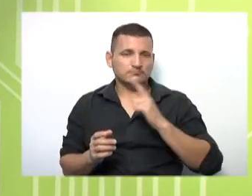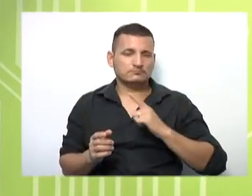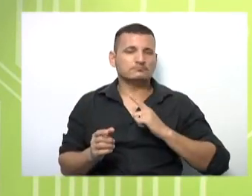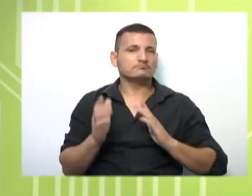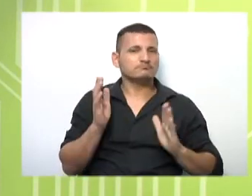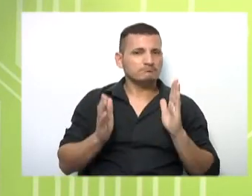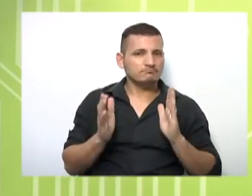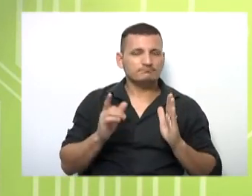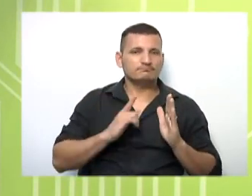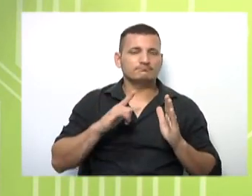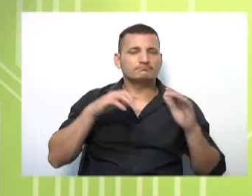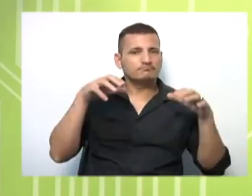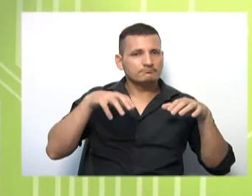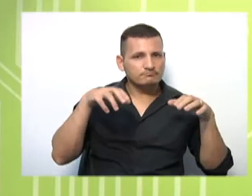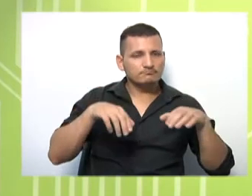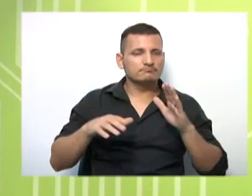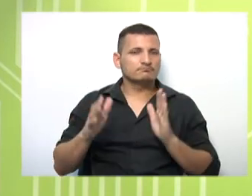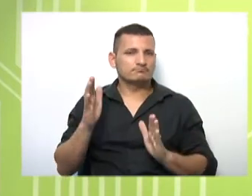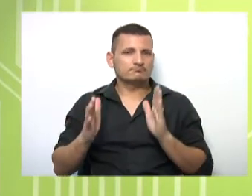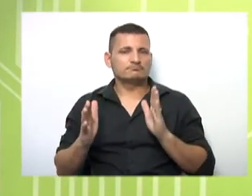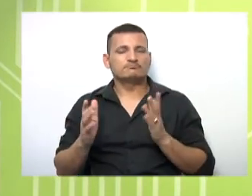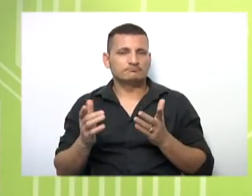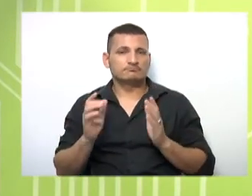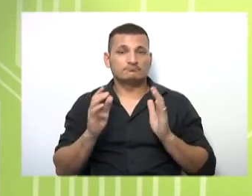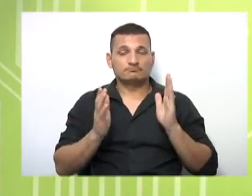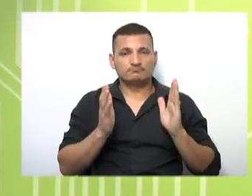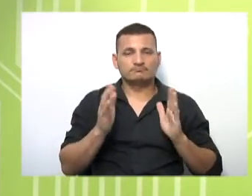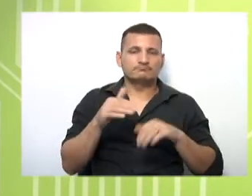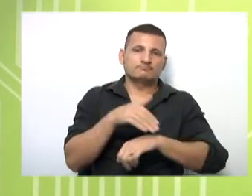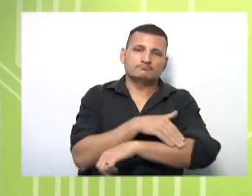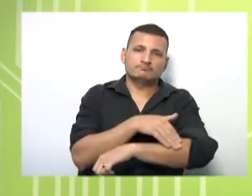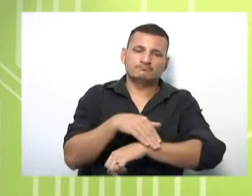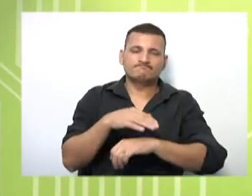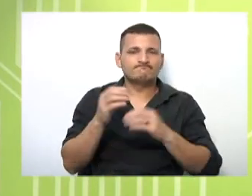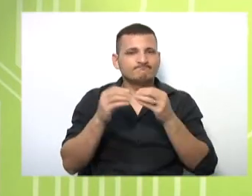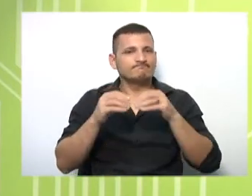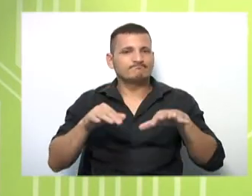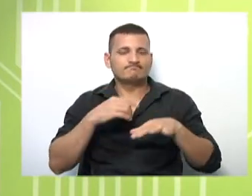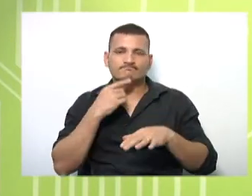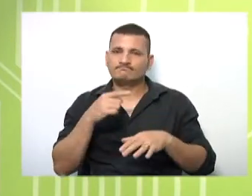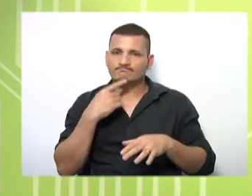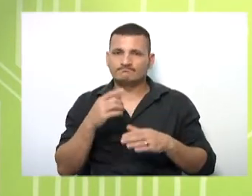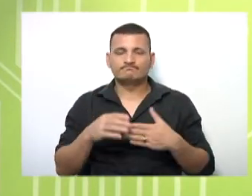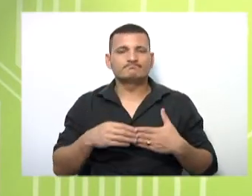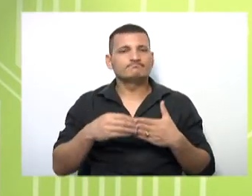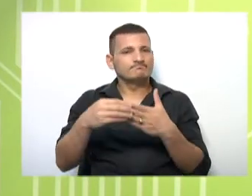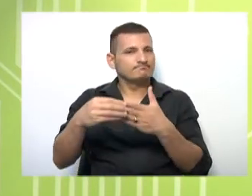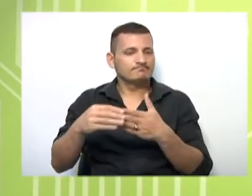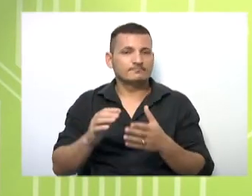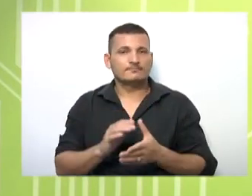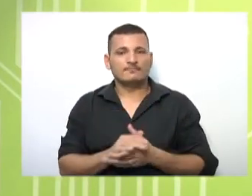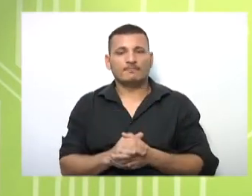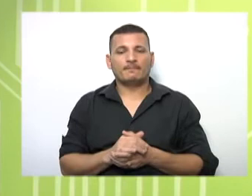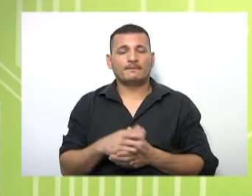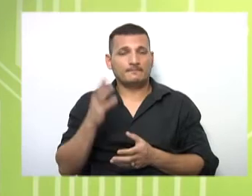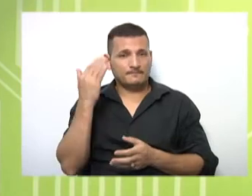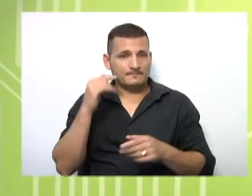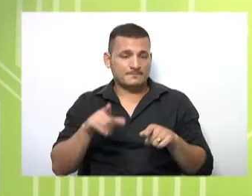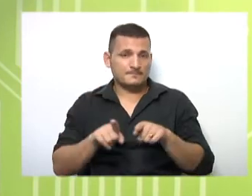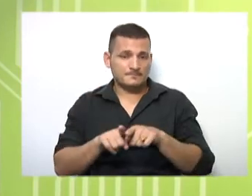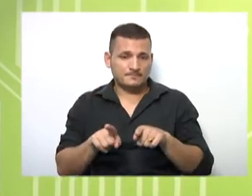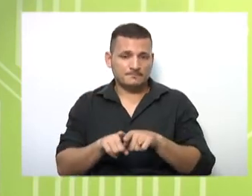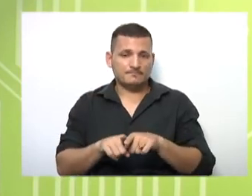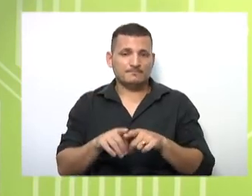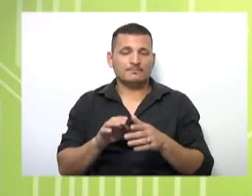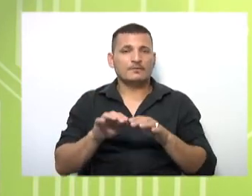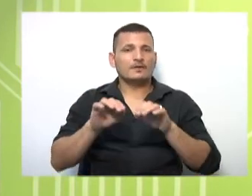épocas de chuva, onde as estradas, os ramais ficam muito prejudicados. E também sabemos que uma